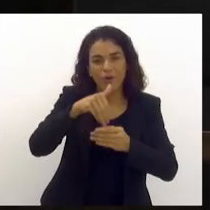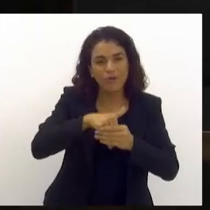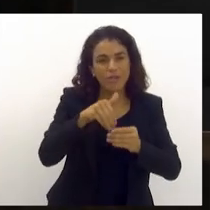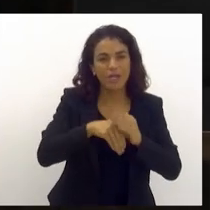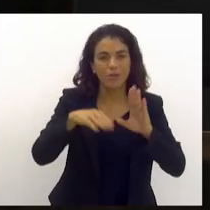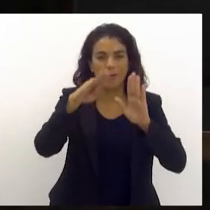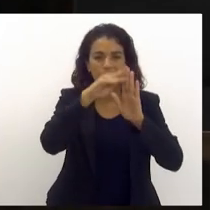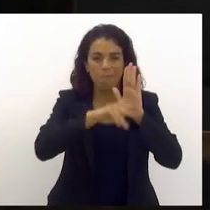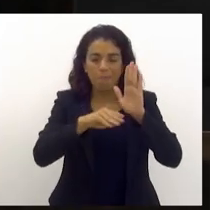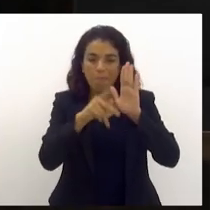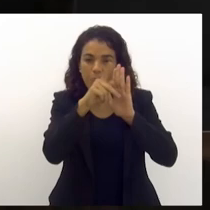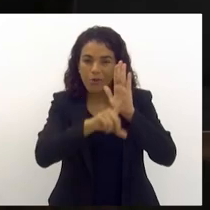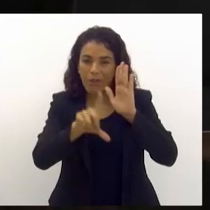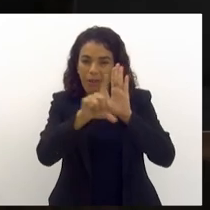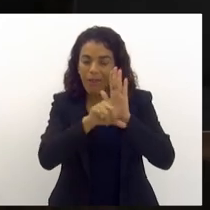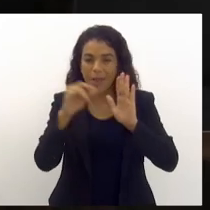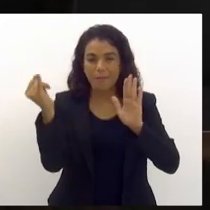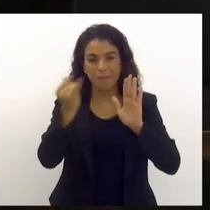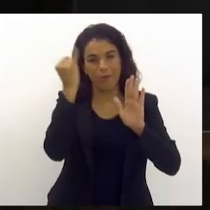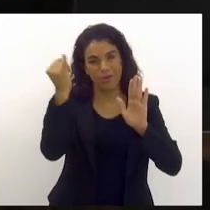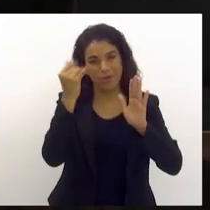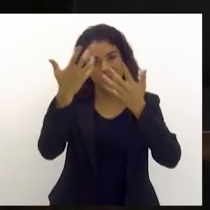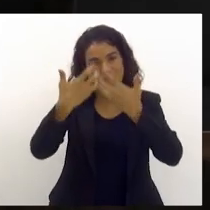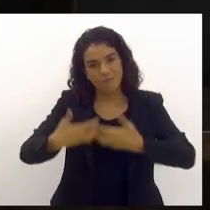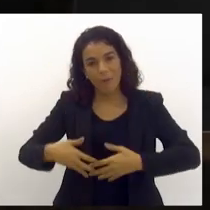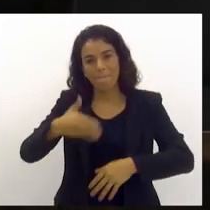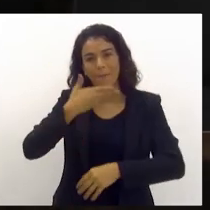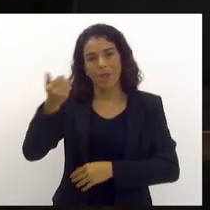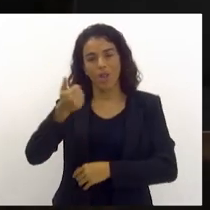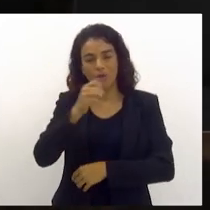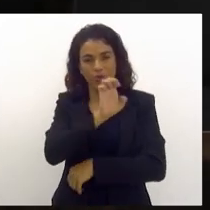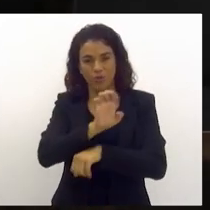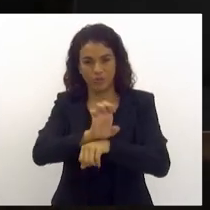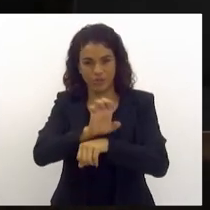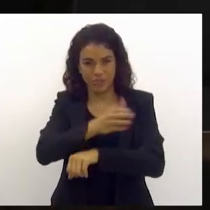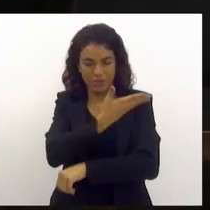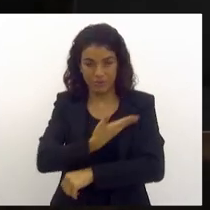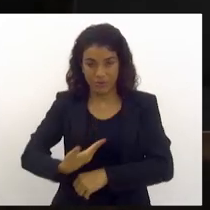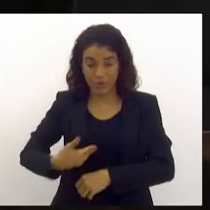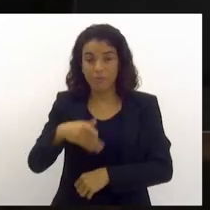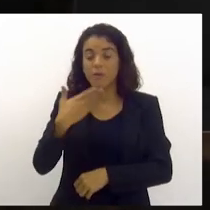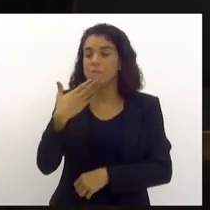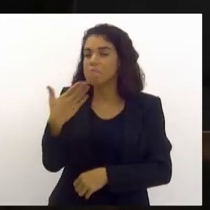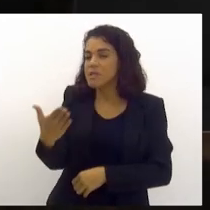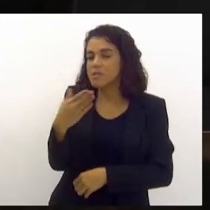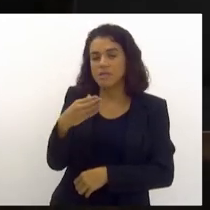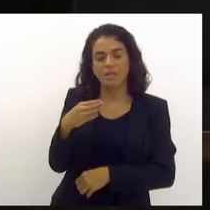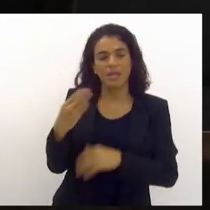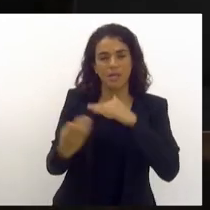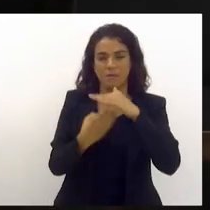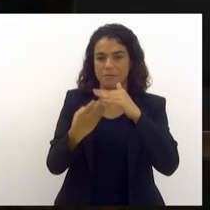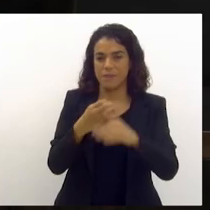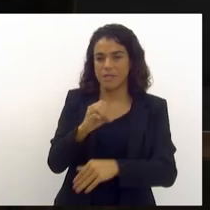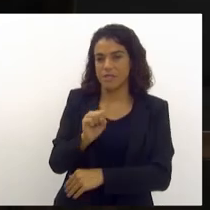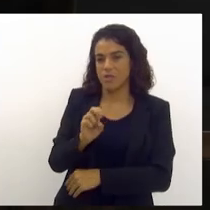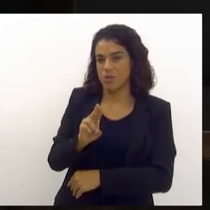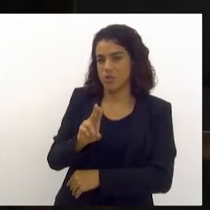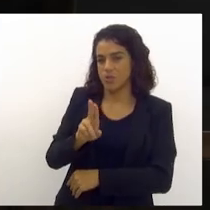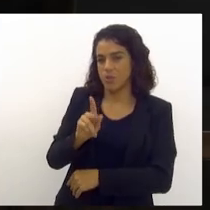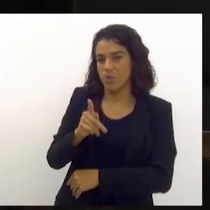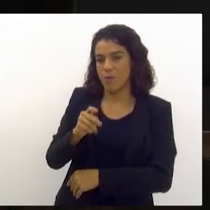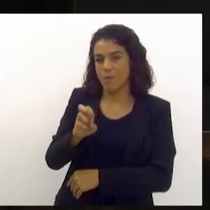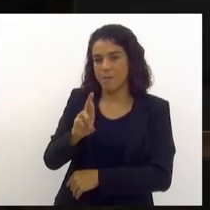importantes para o funcionamento do Estado do Rio de Janeiro, né, de pedir que a Supervia possa restabelecer o serviço,